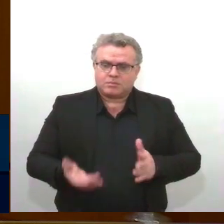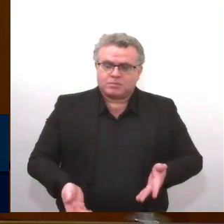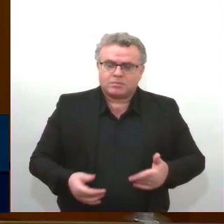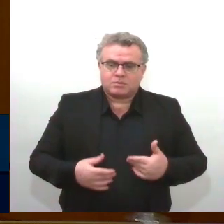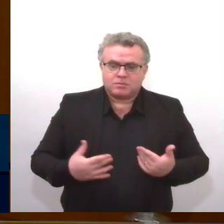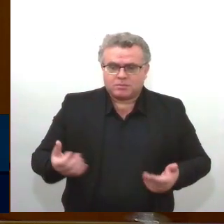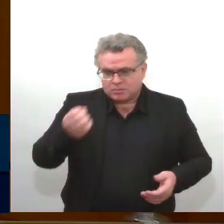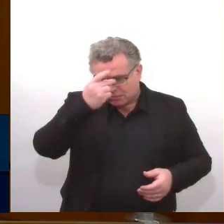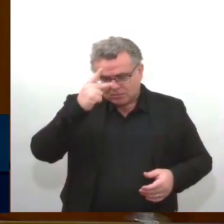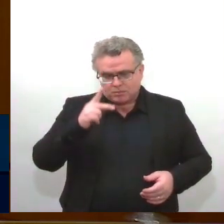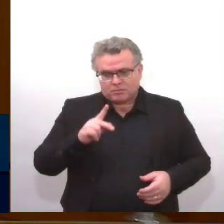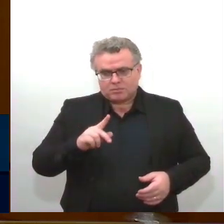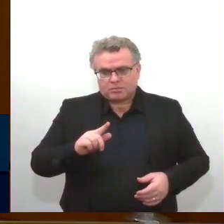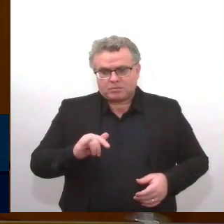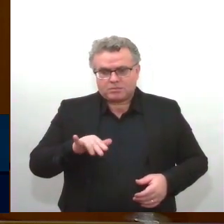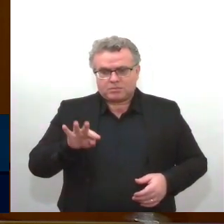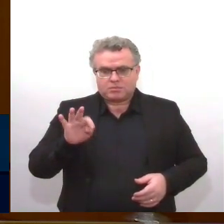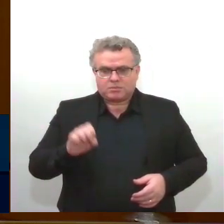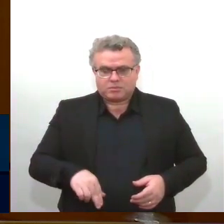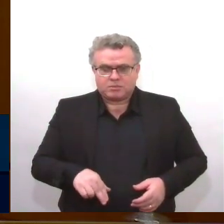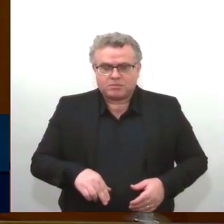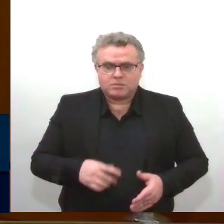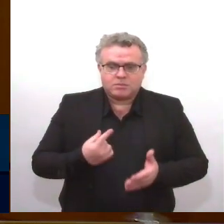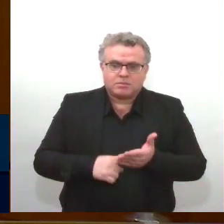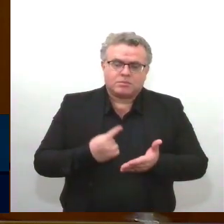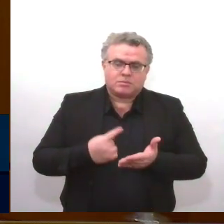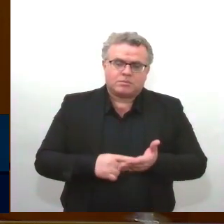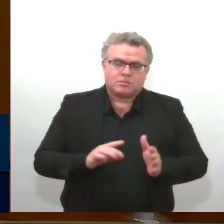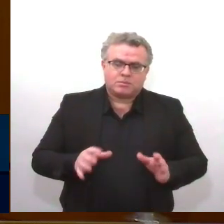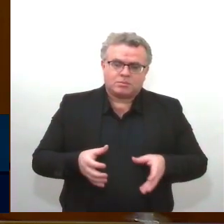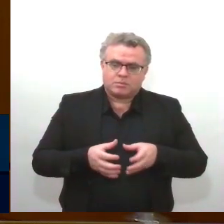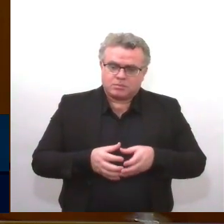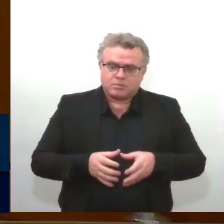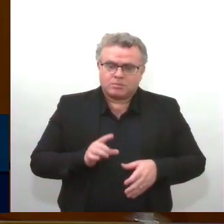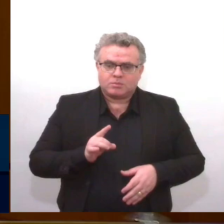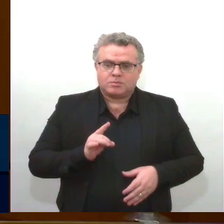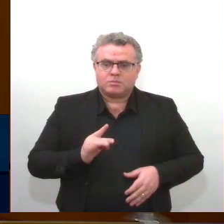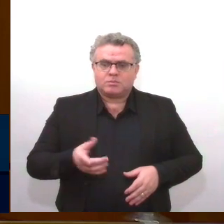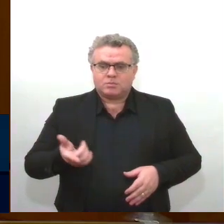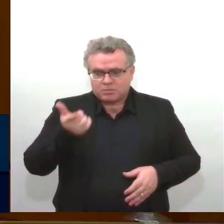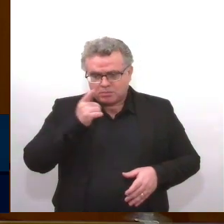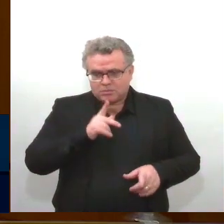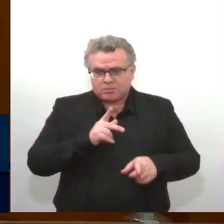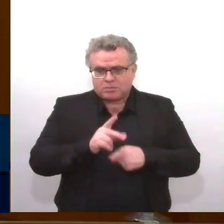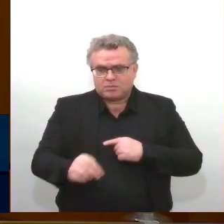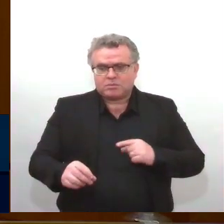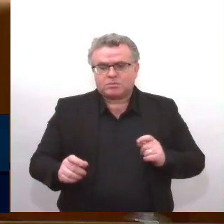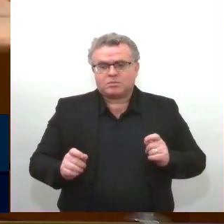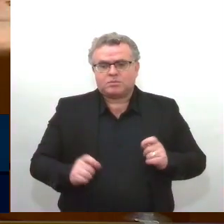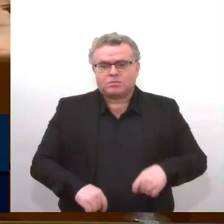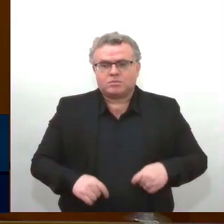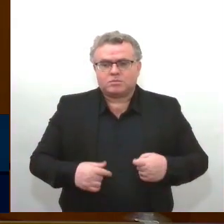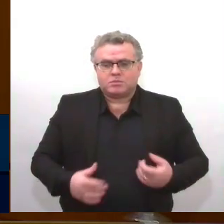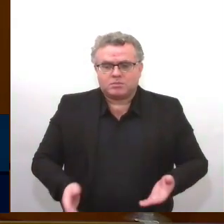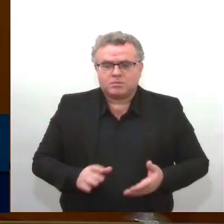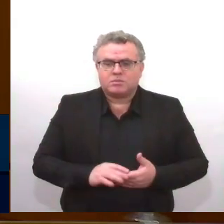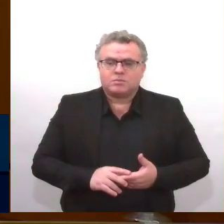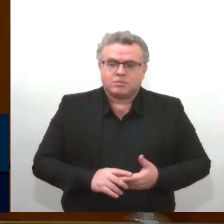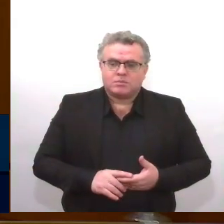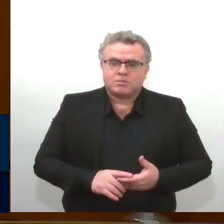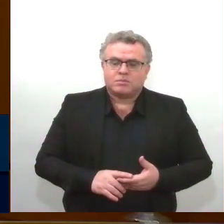formou essa Chapa só proporcional e conseguiu eleger dois vereadores nossos parabéns a prefeita Eleita